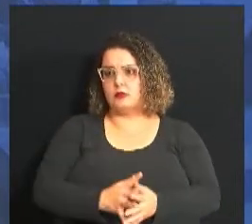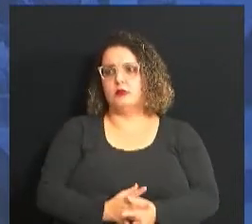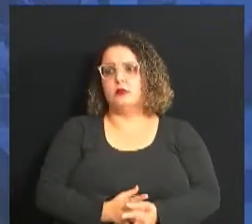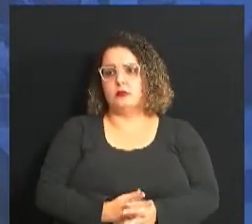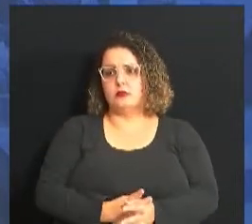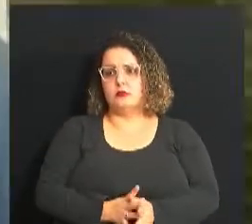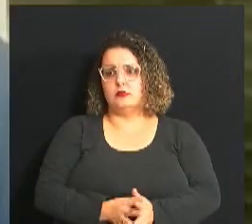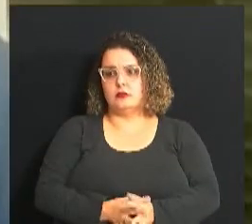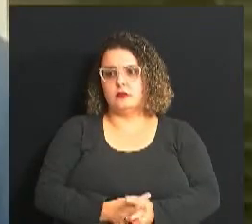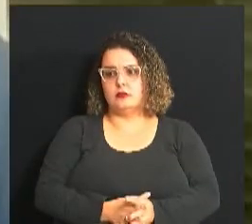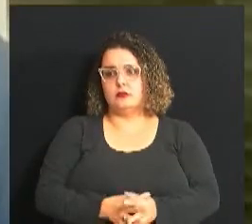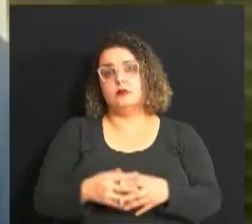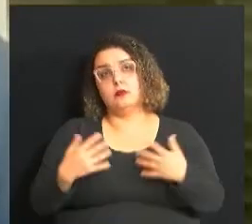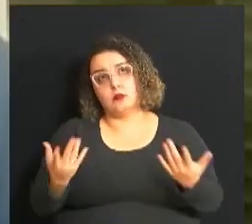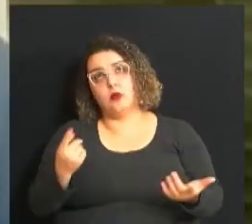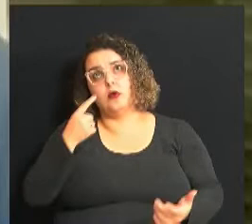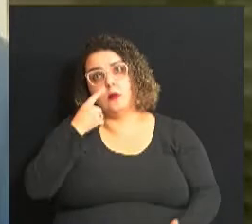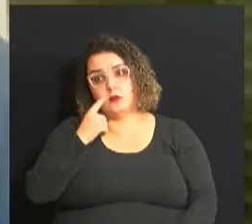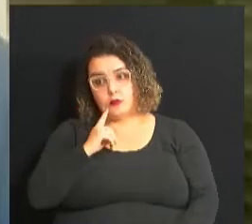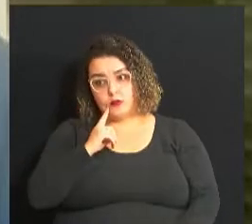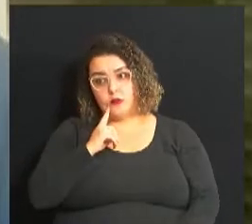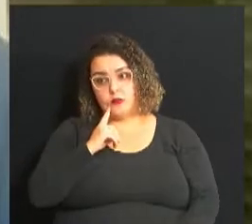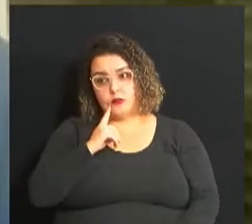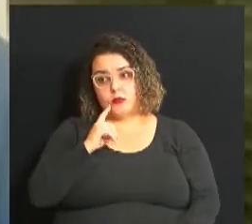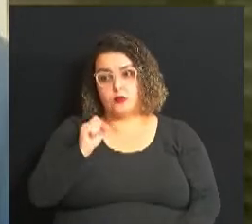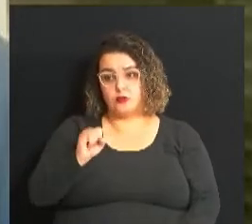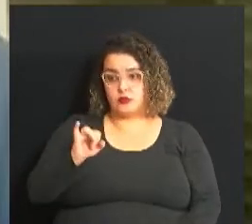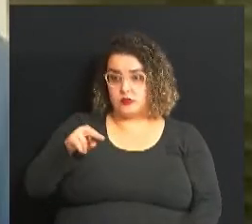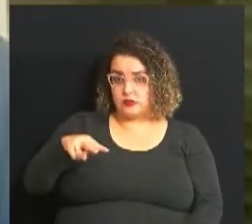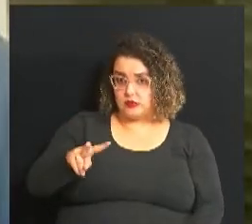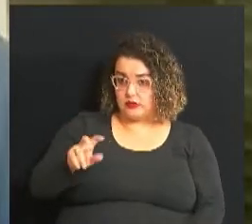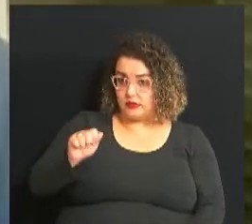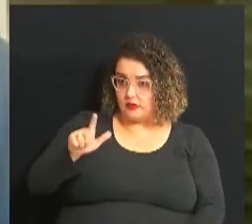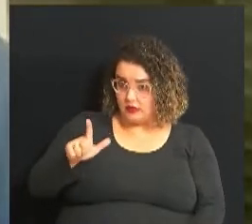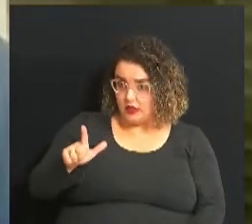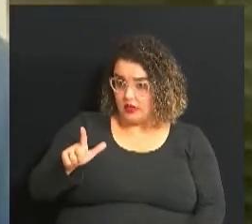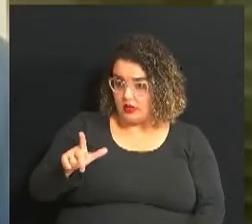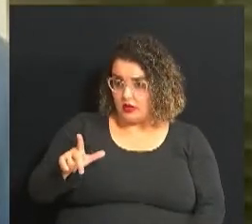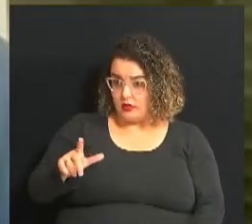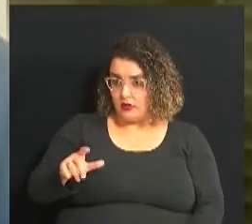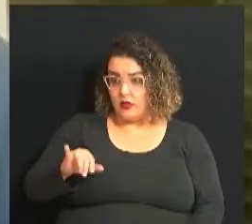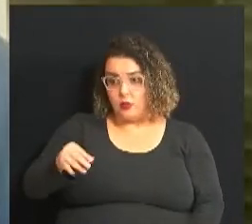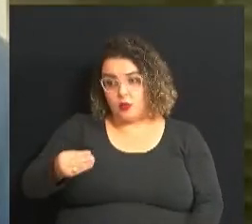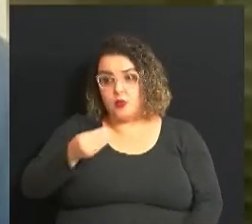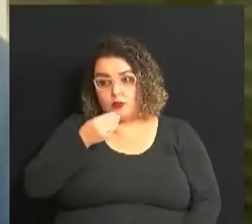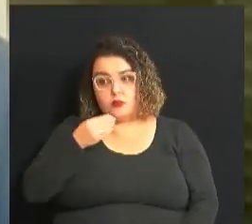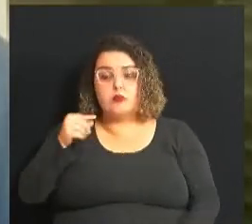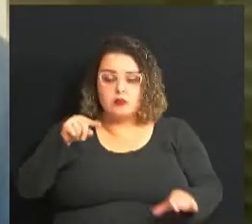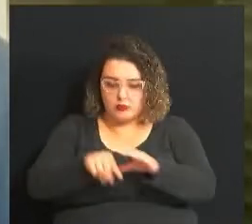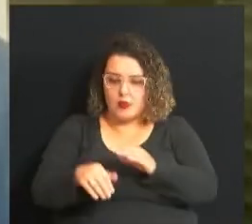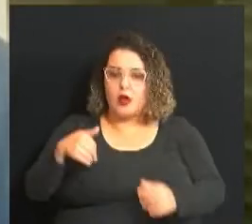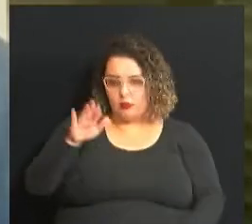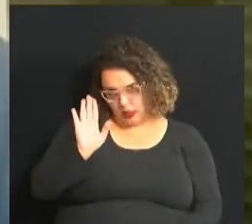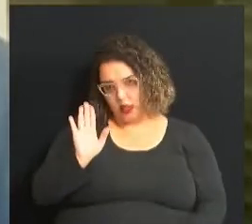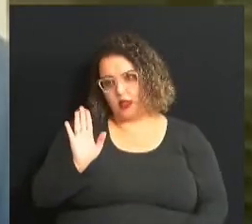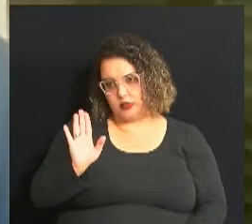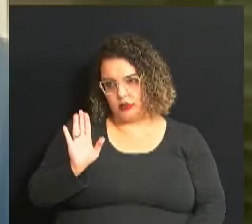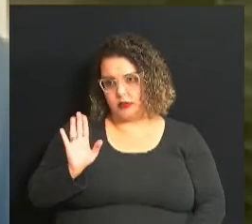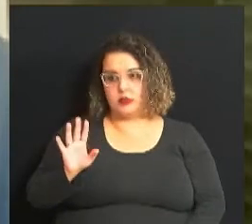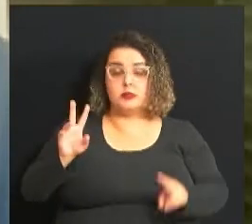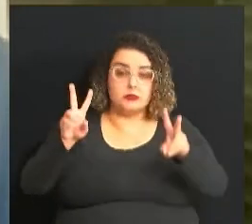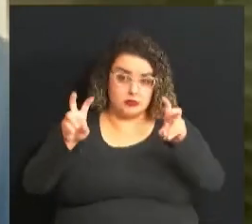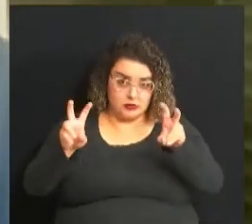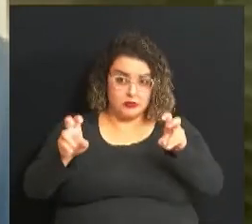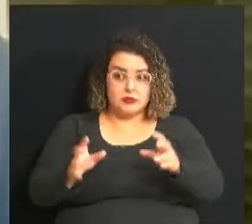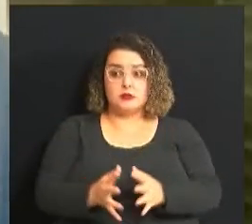Bom, Viviane, o senhor me dá uma chance de ir um pouquinho mais além do que ele está falando e entrar num assunto